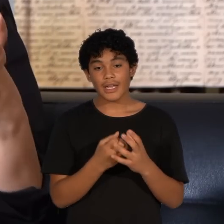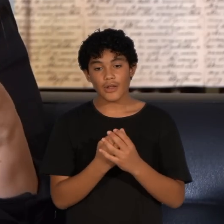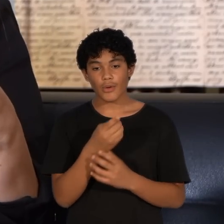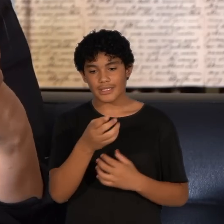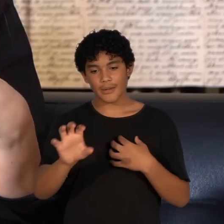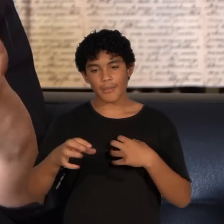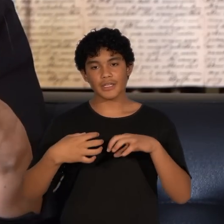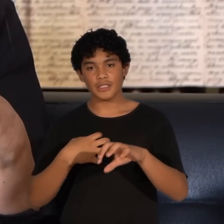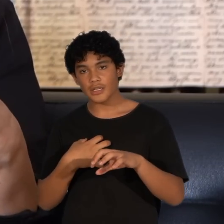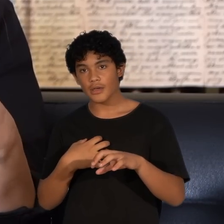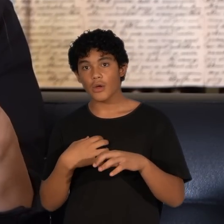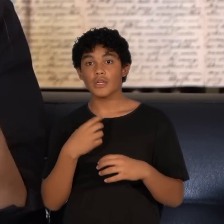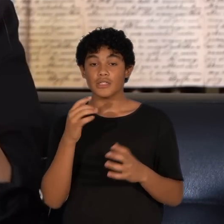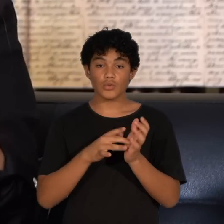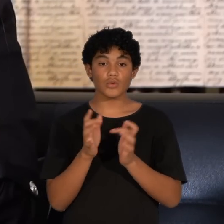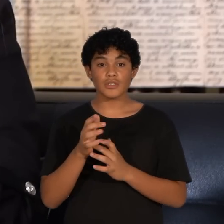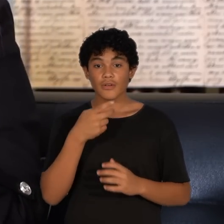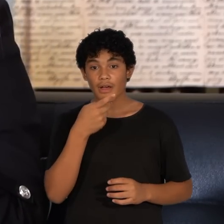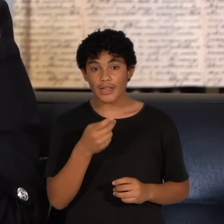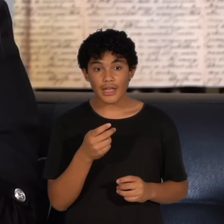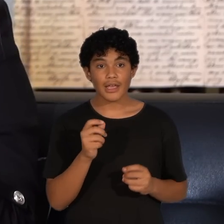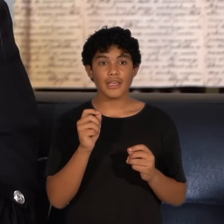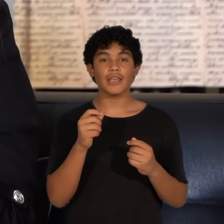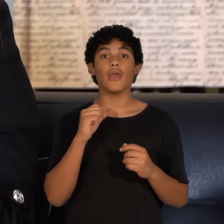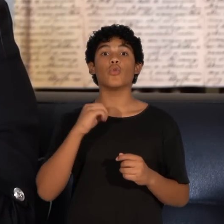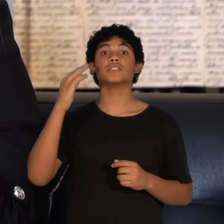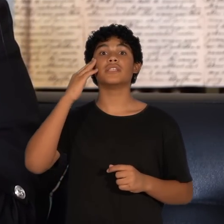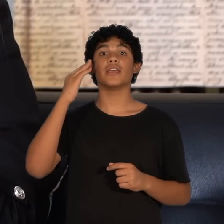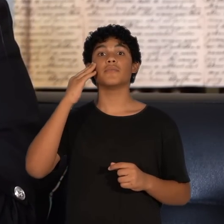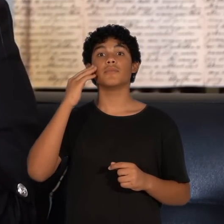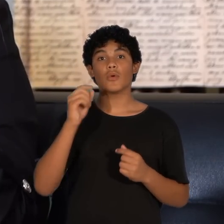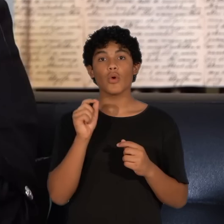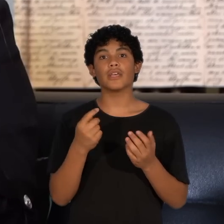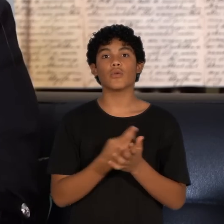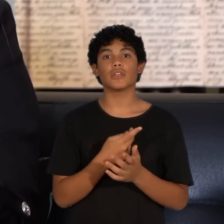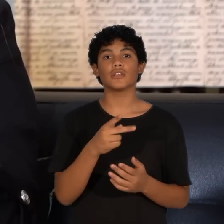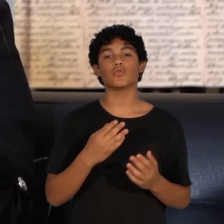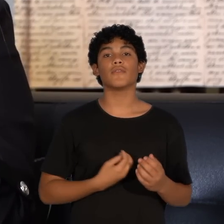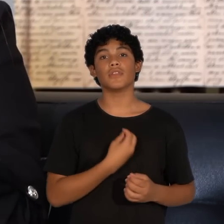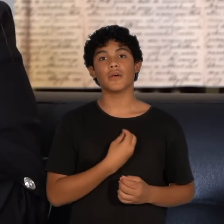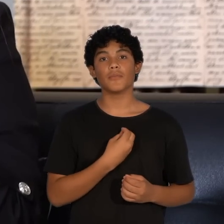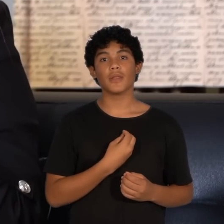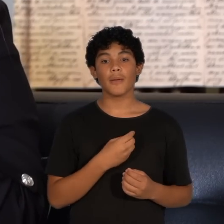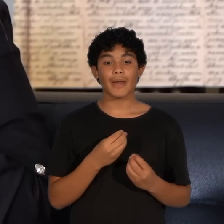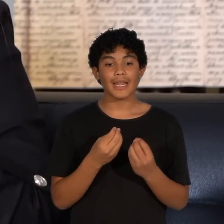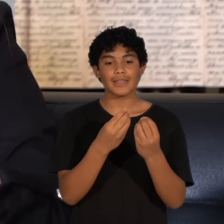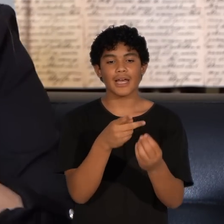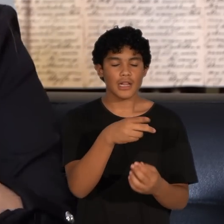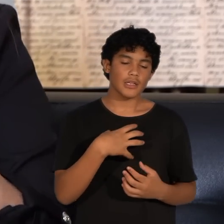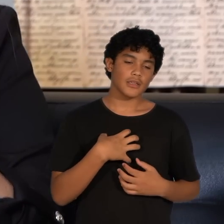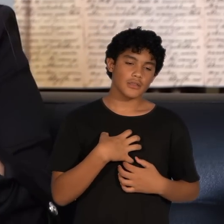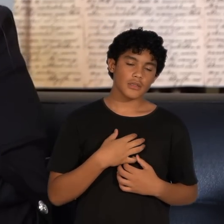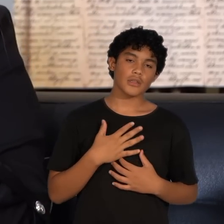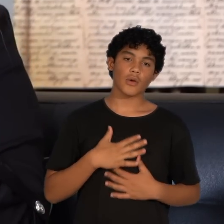essa empatia quando ele diz ali, eu sei o que está passando na sua vida. Mas ele foi empático, ele foi cuidadoso. E por